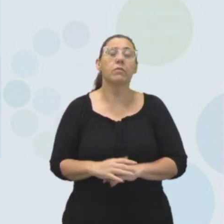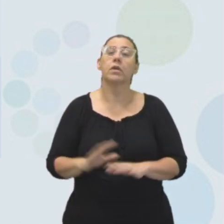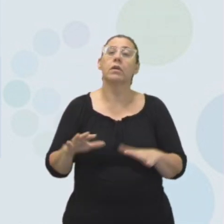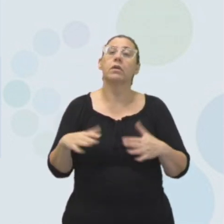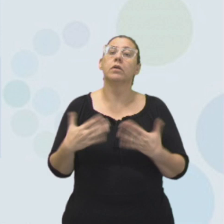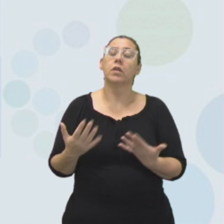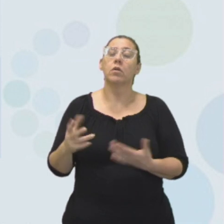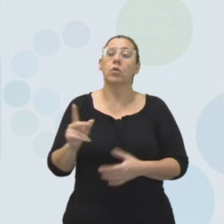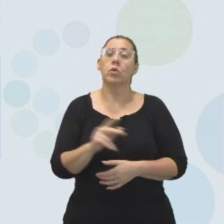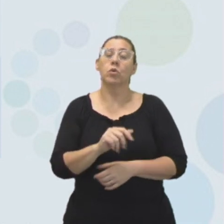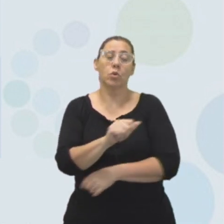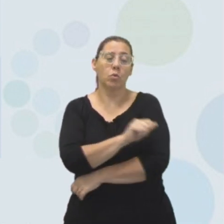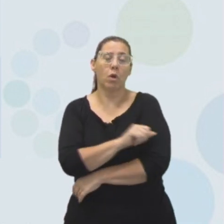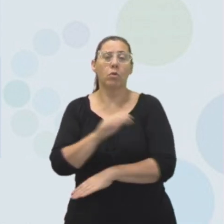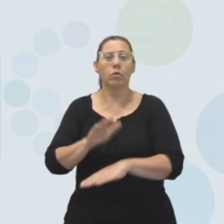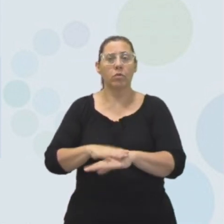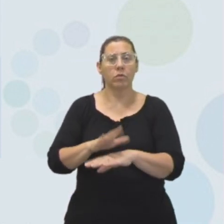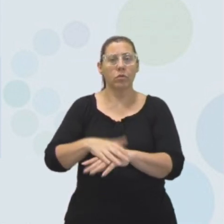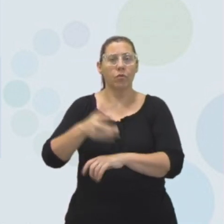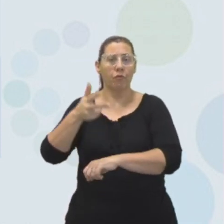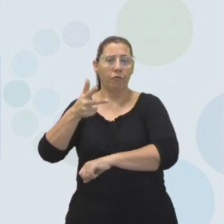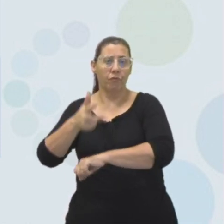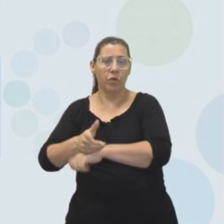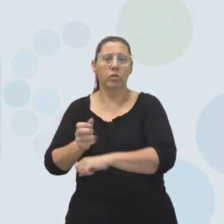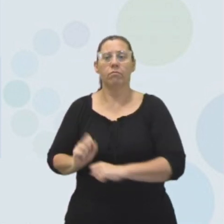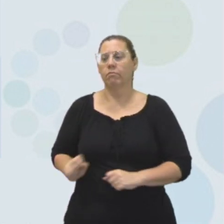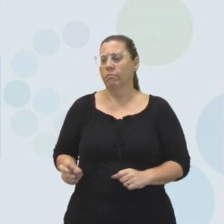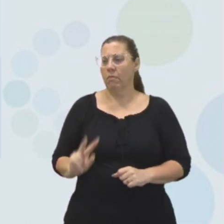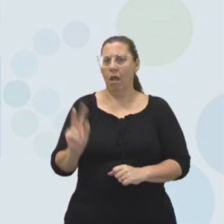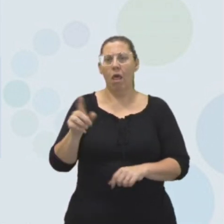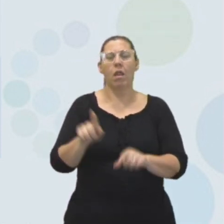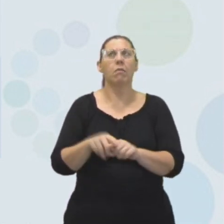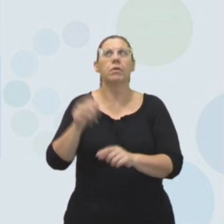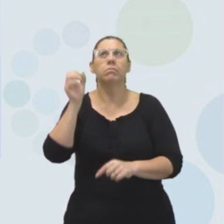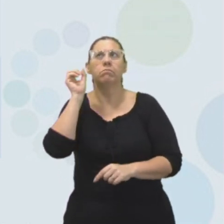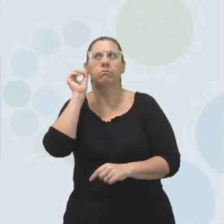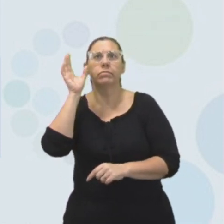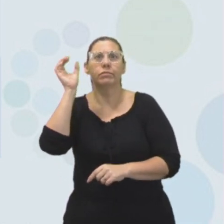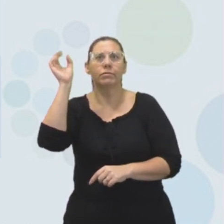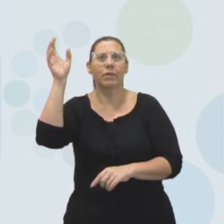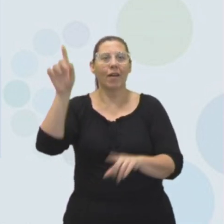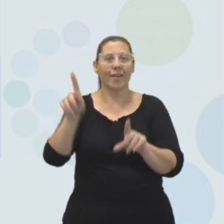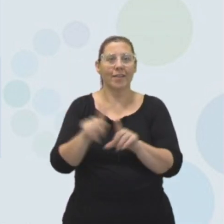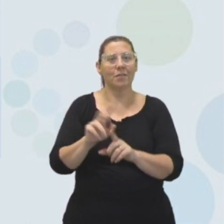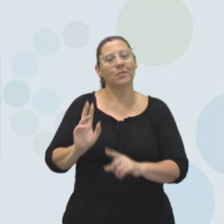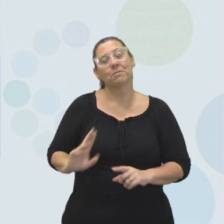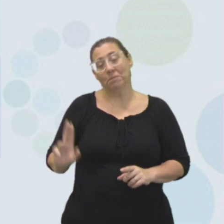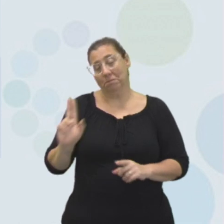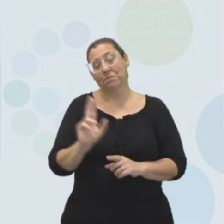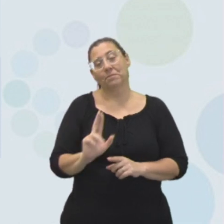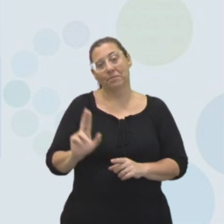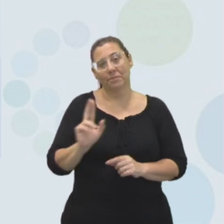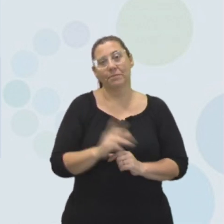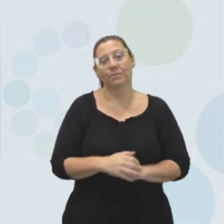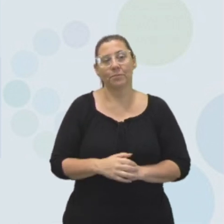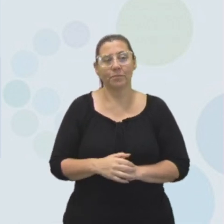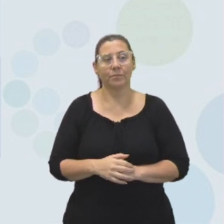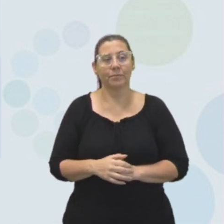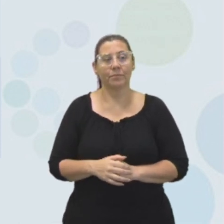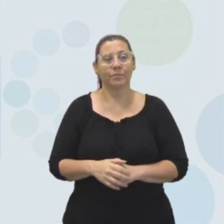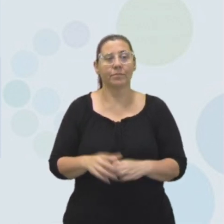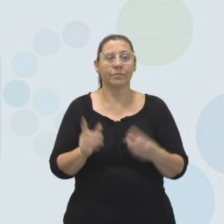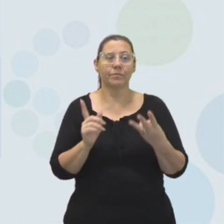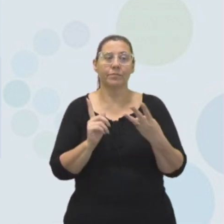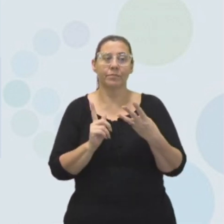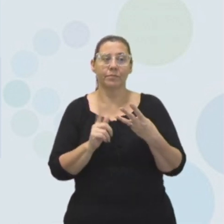estudante produza vídeos, valorize também a sua criatividade e use mais esse recurso. Aí, o terceiro ponto